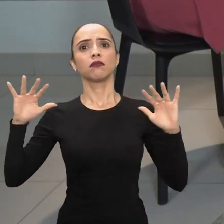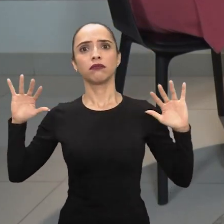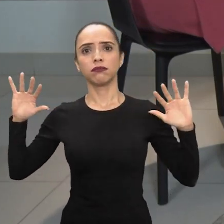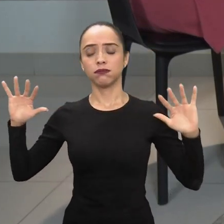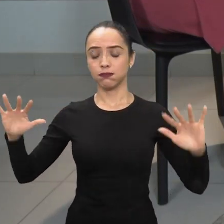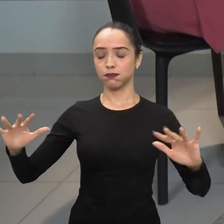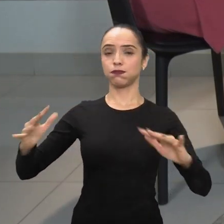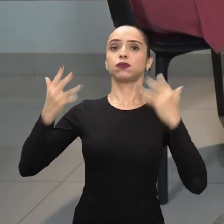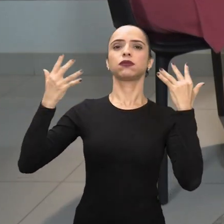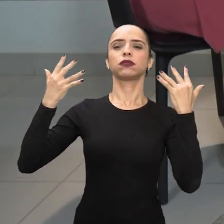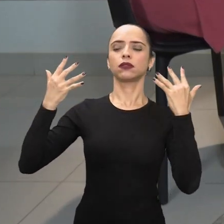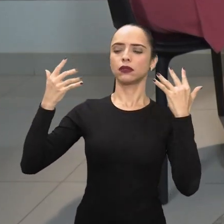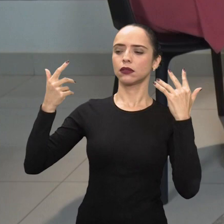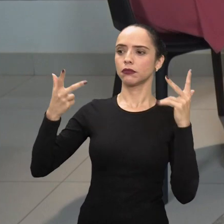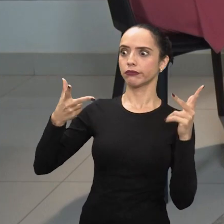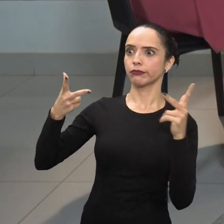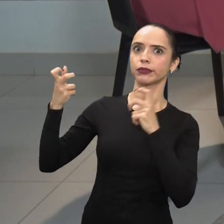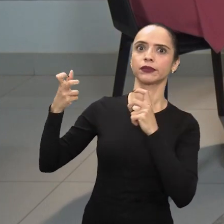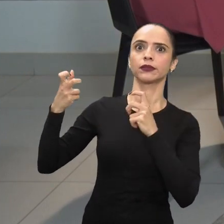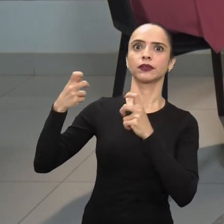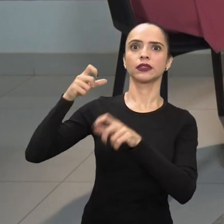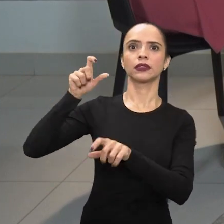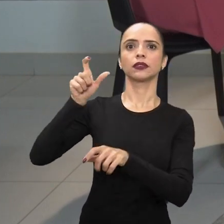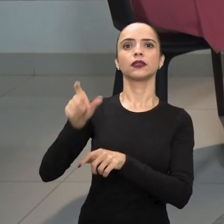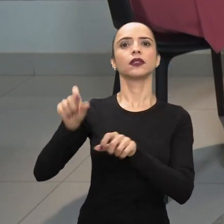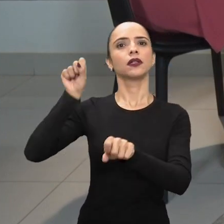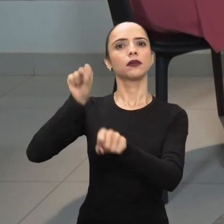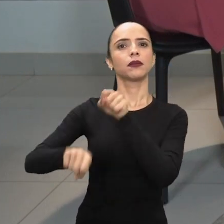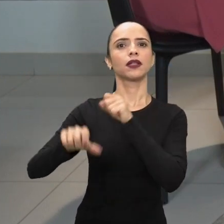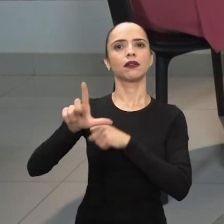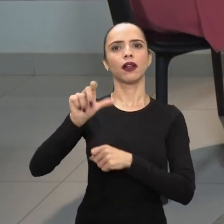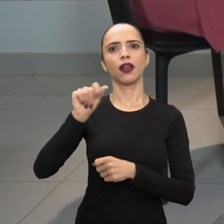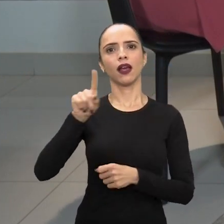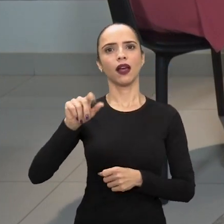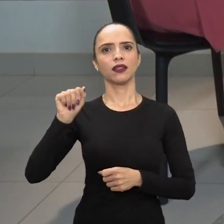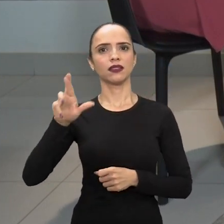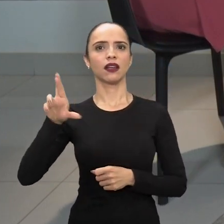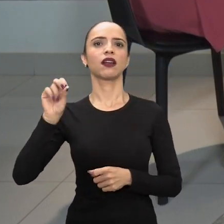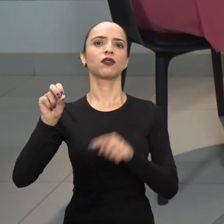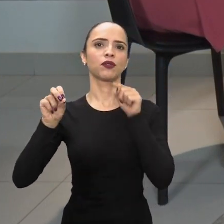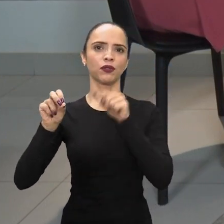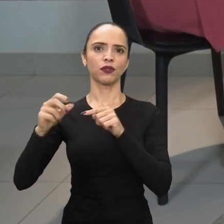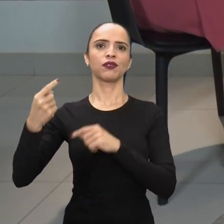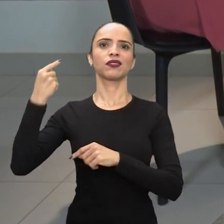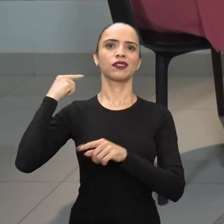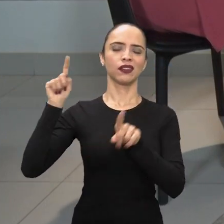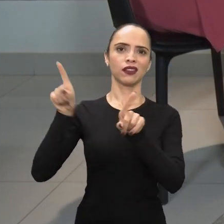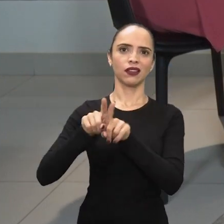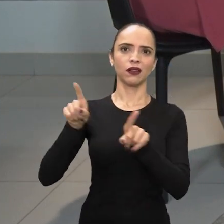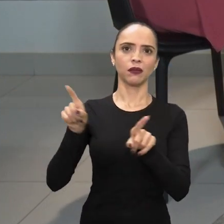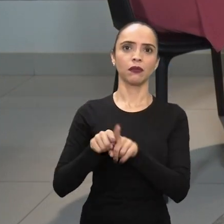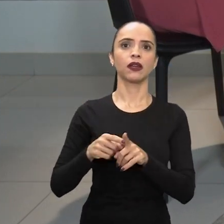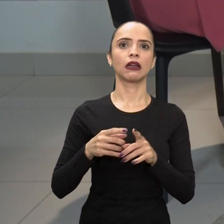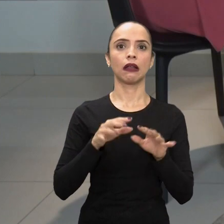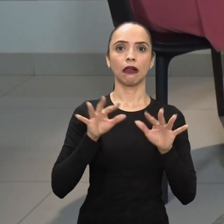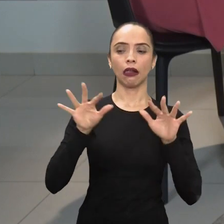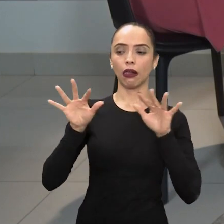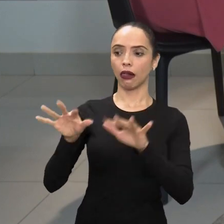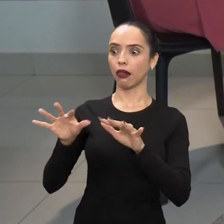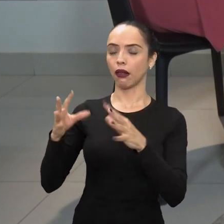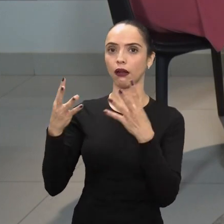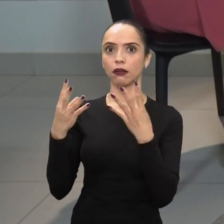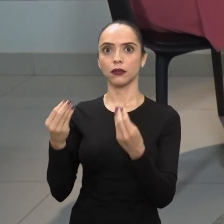foi né o amoxicínio a execução sumária do Lázaro com todo o espetáculo que foi mas o